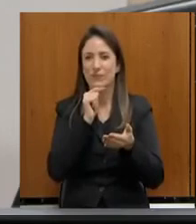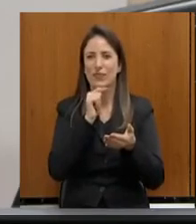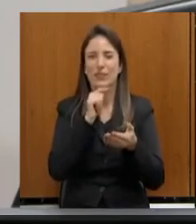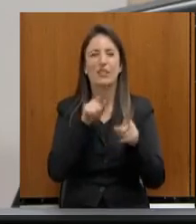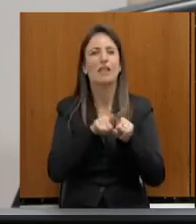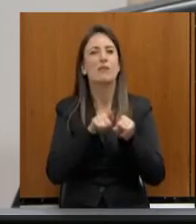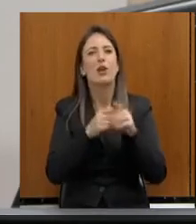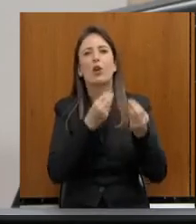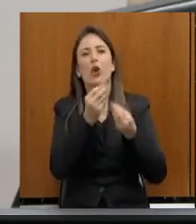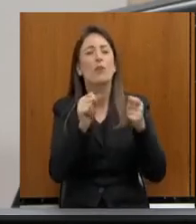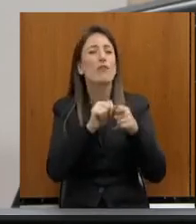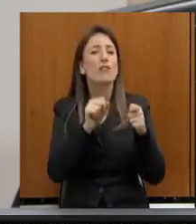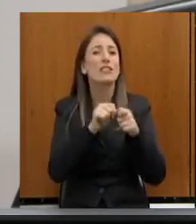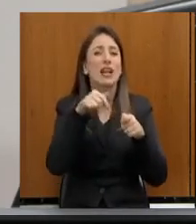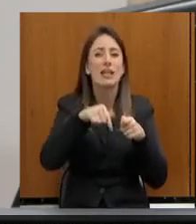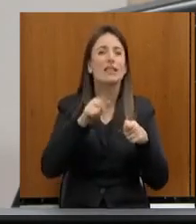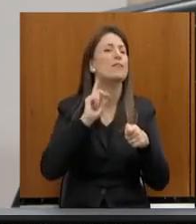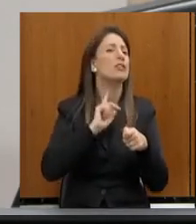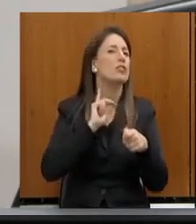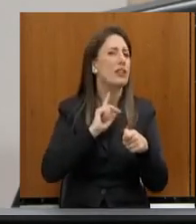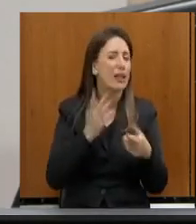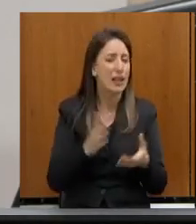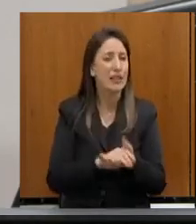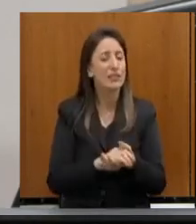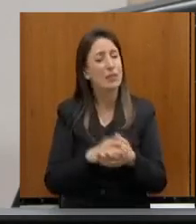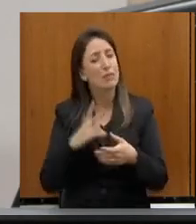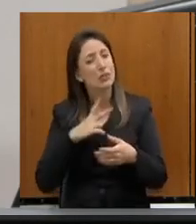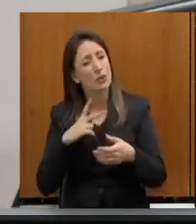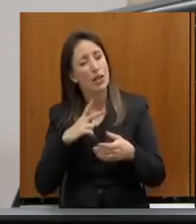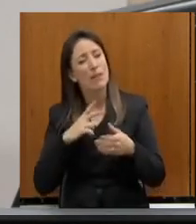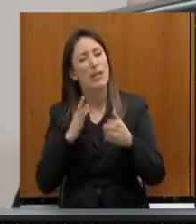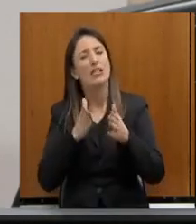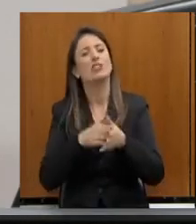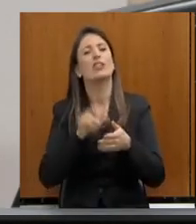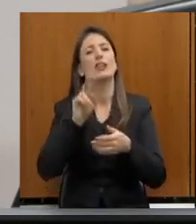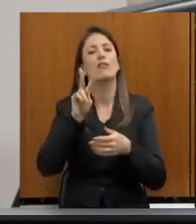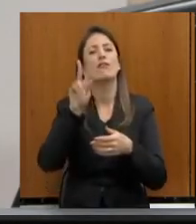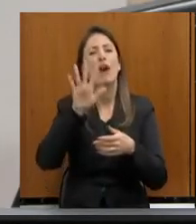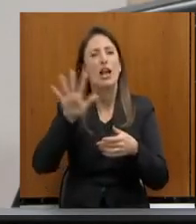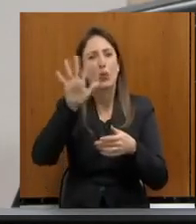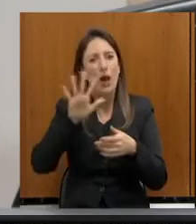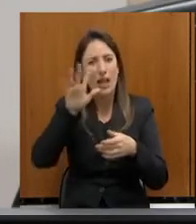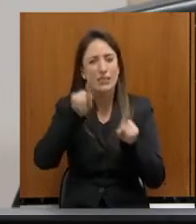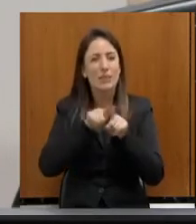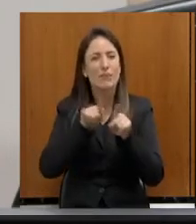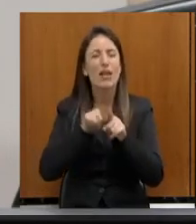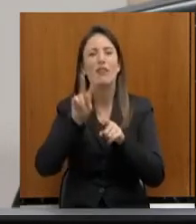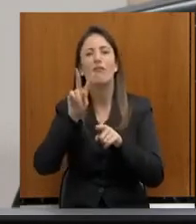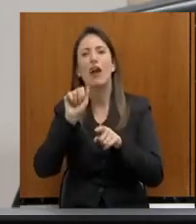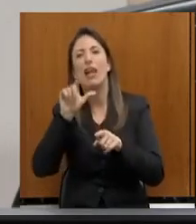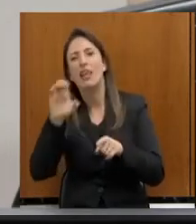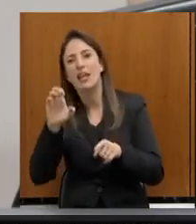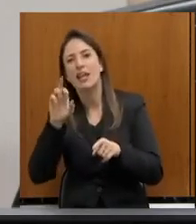repercussões em Minas Gerais particularmente no Vale do Aço e no Vale do Rio Doce